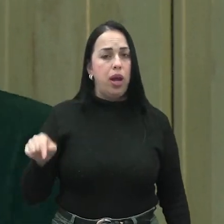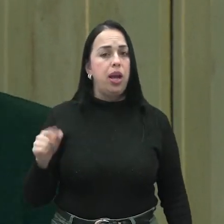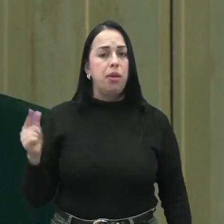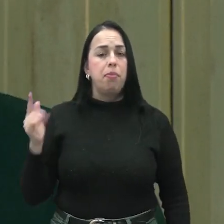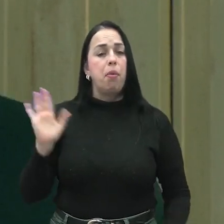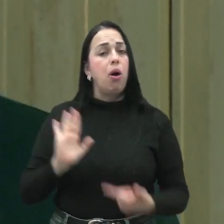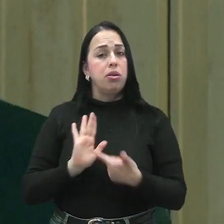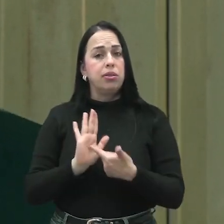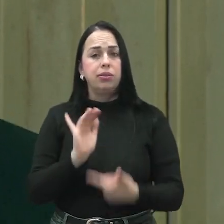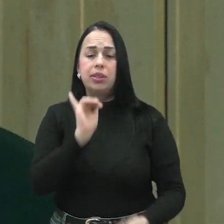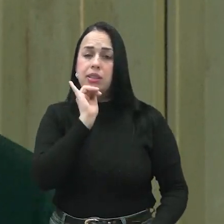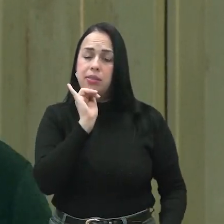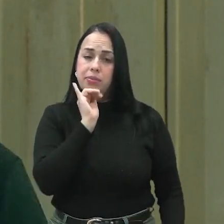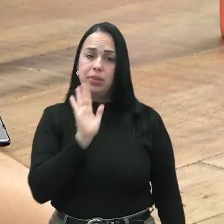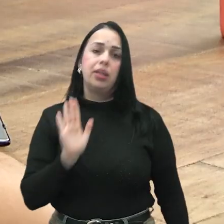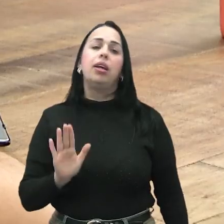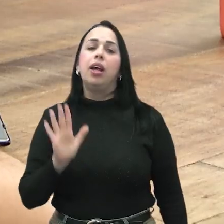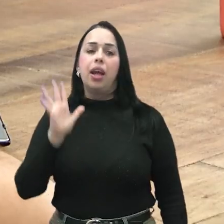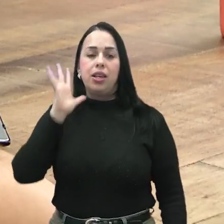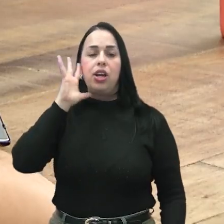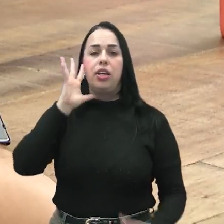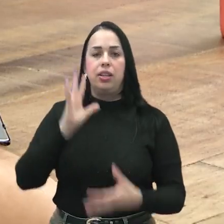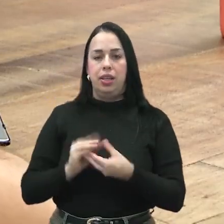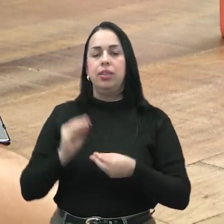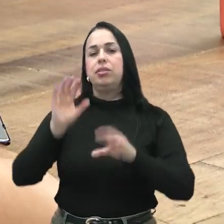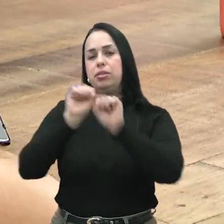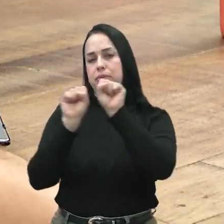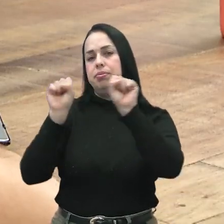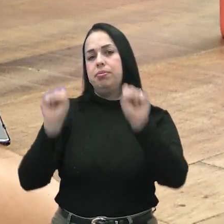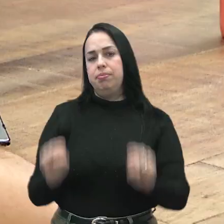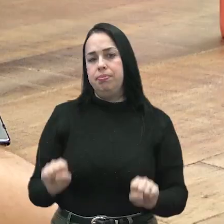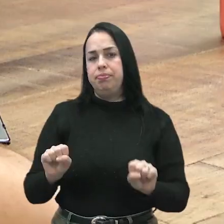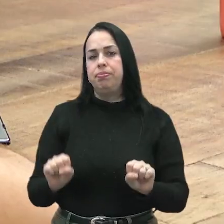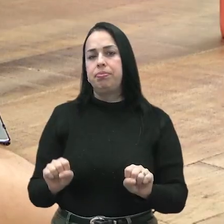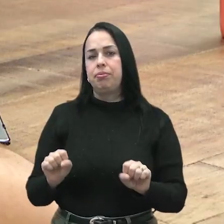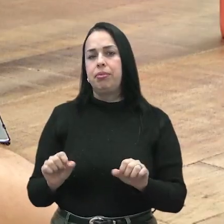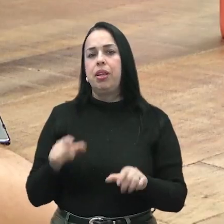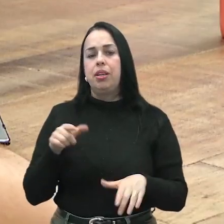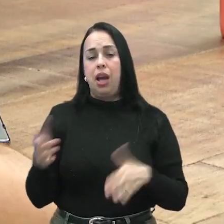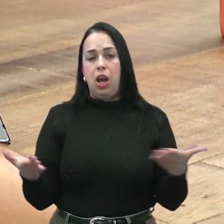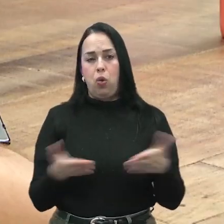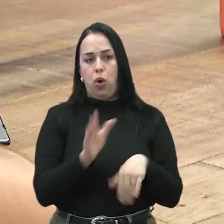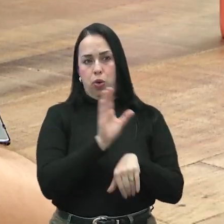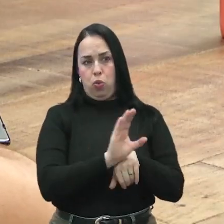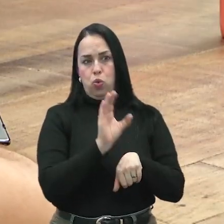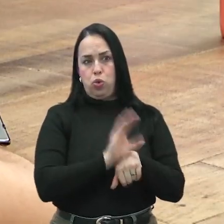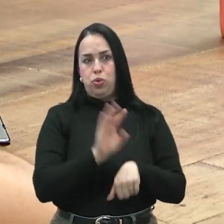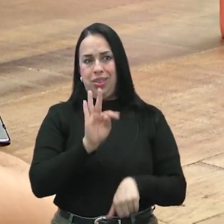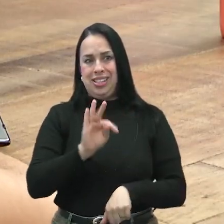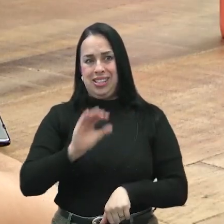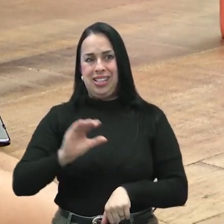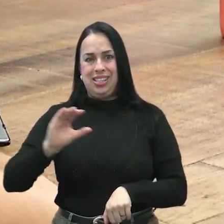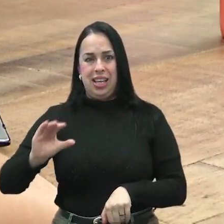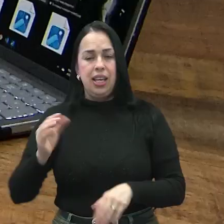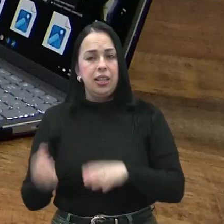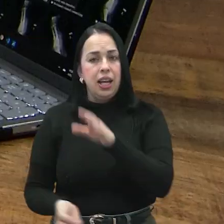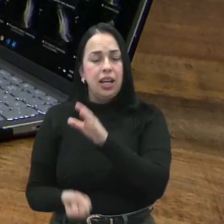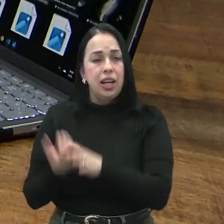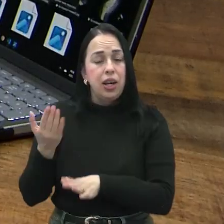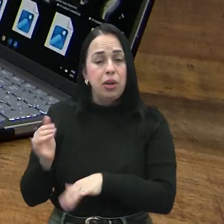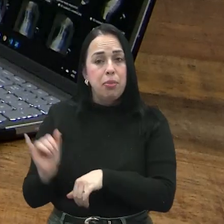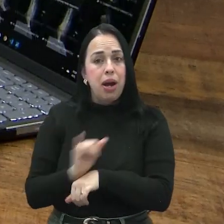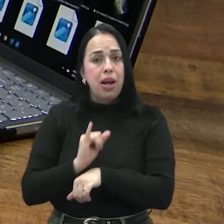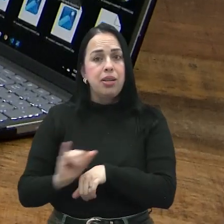ensino médio, mostra um exemplo. Como já entende de programação, para o trabalho de conclusão de curso deste ano,